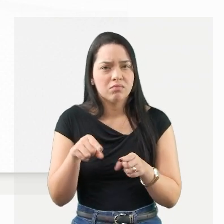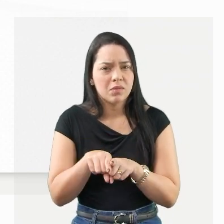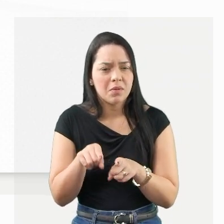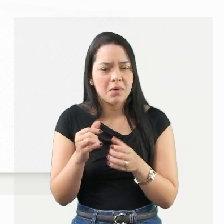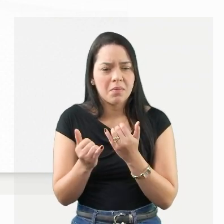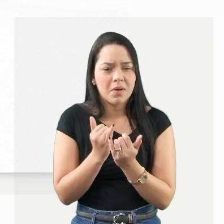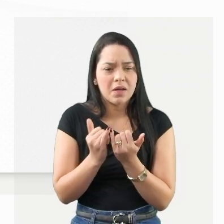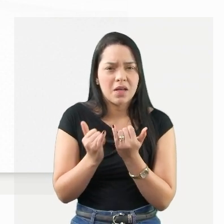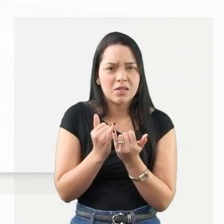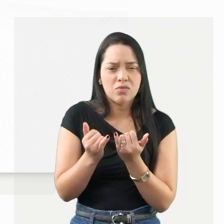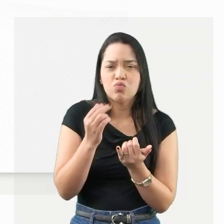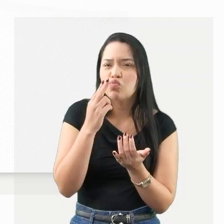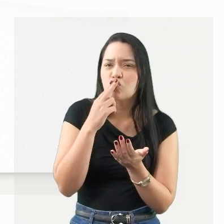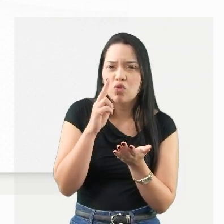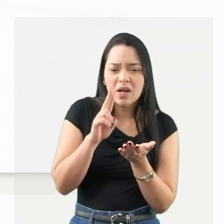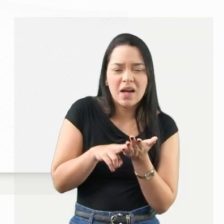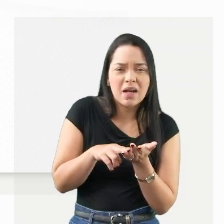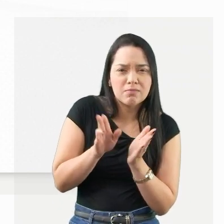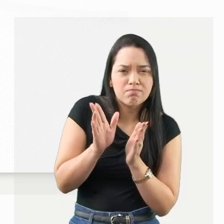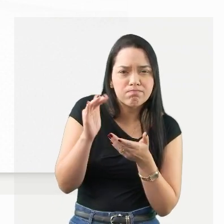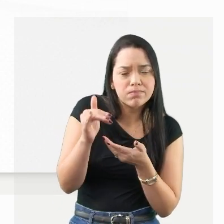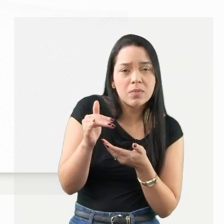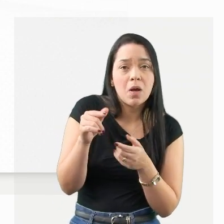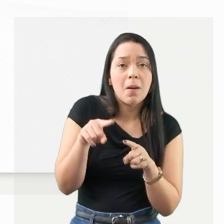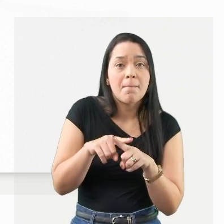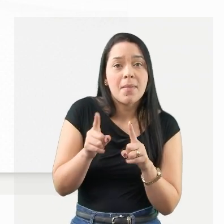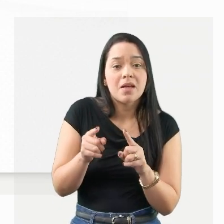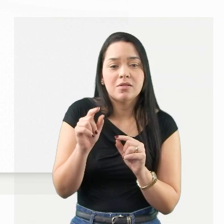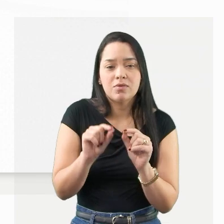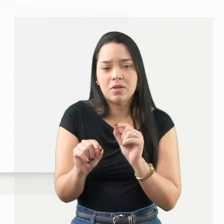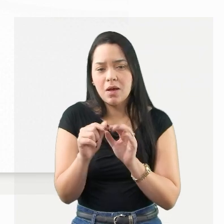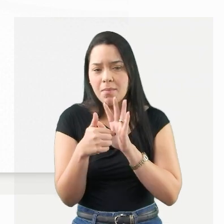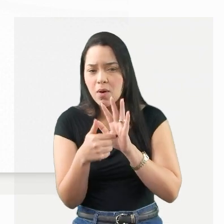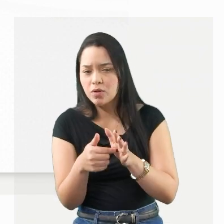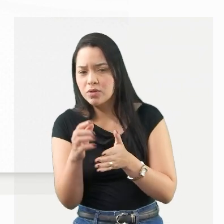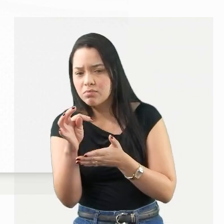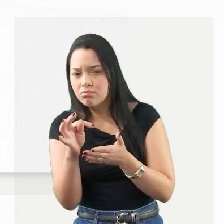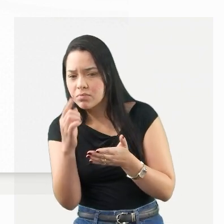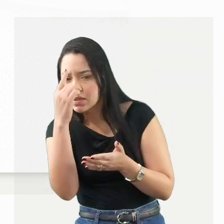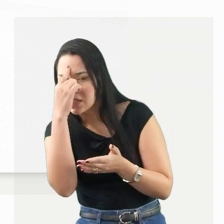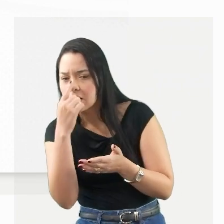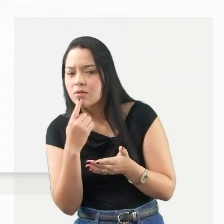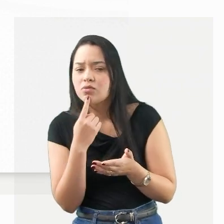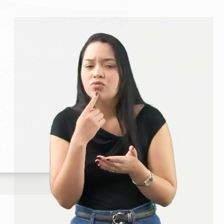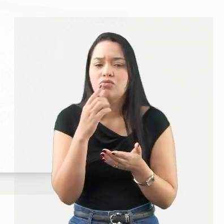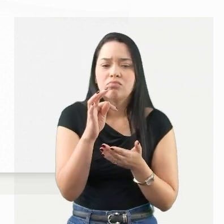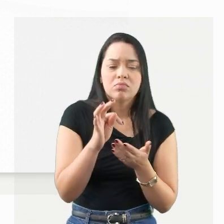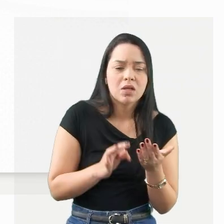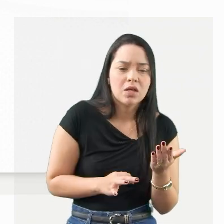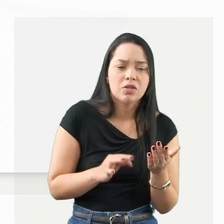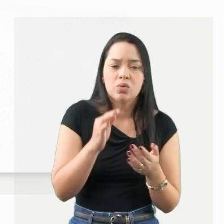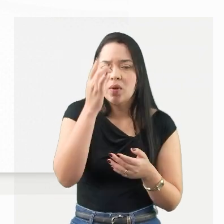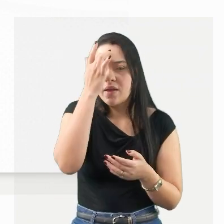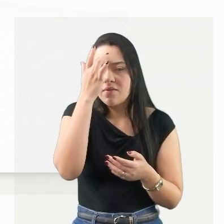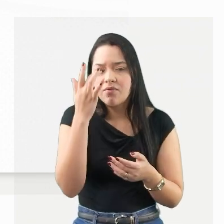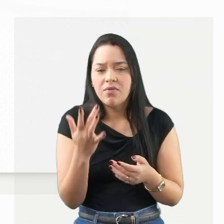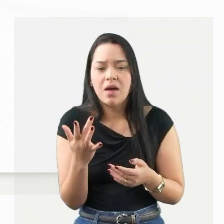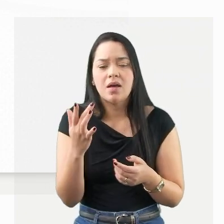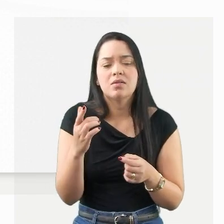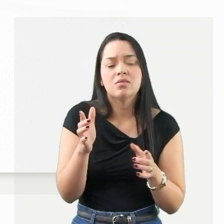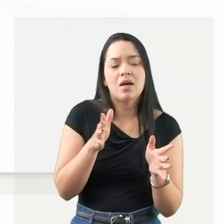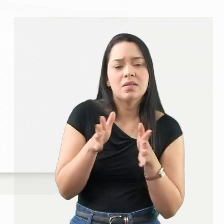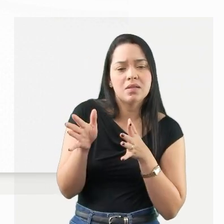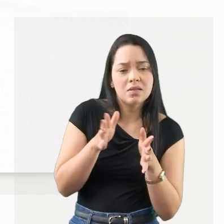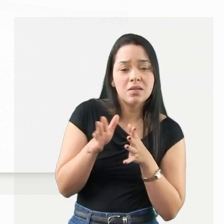como se fossem uns cartãozinhos, mas eles traz a imagem, traz textos, a linguagem é uma linguagem fácil,